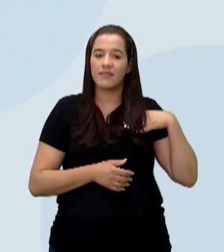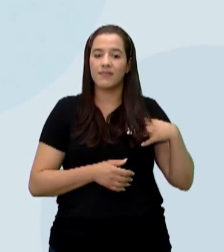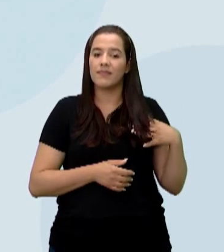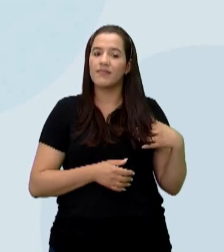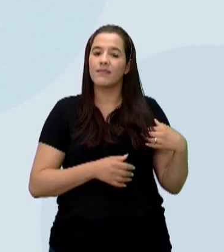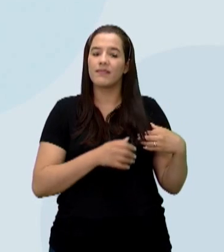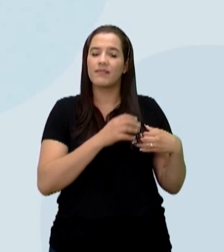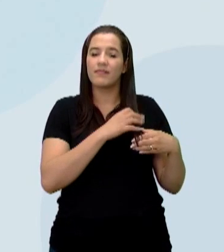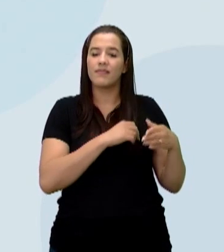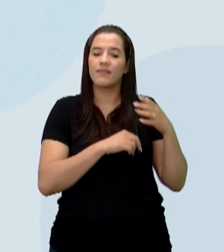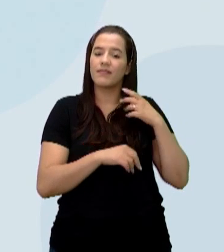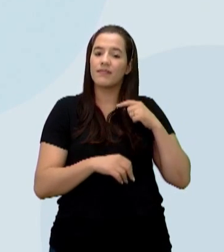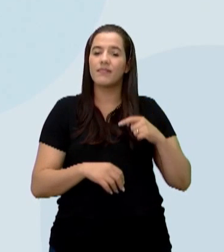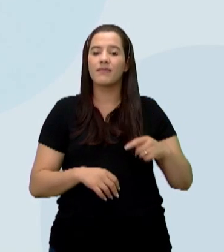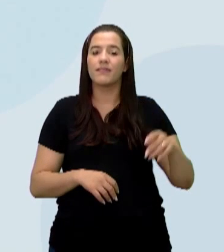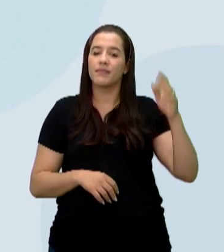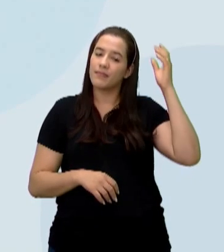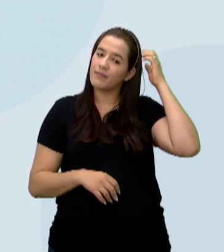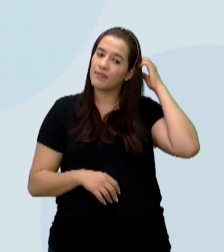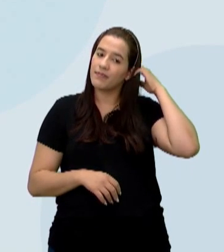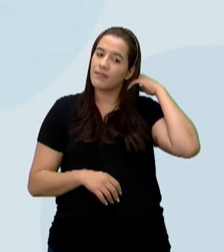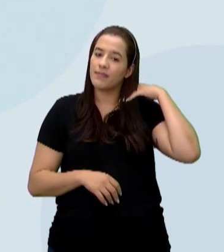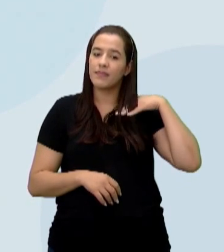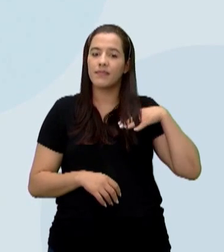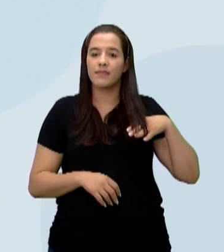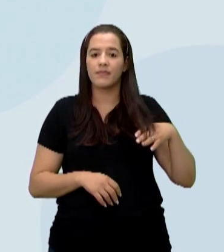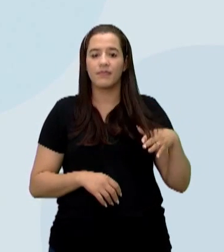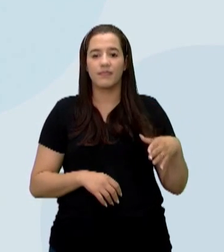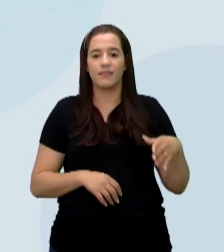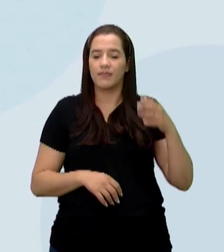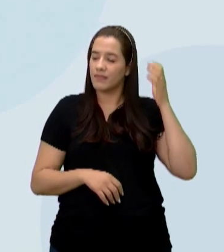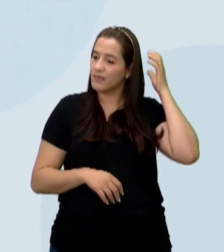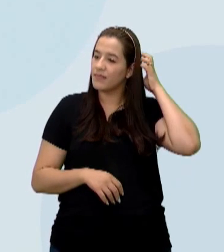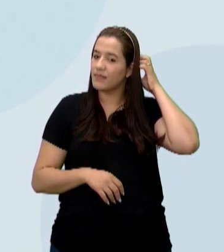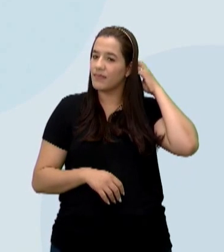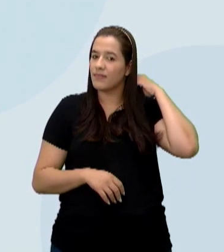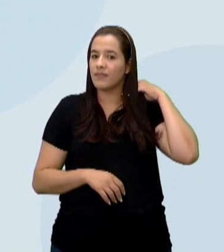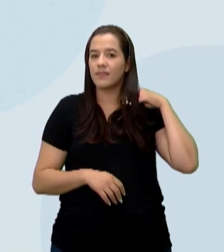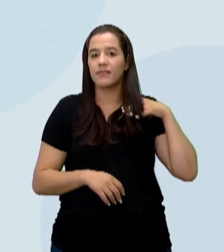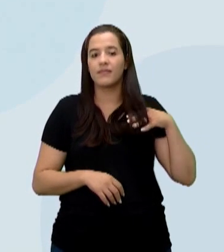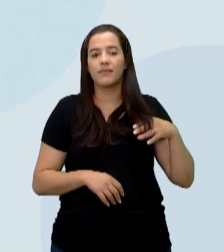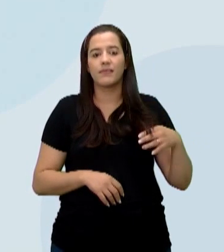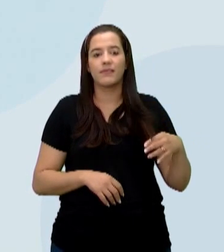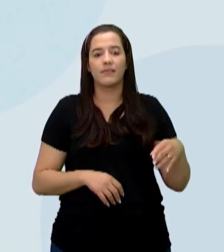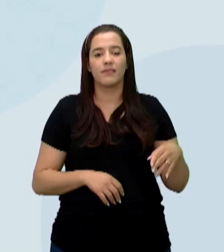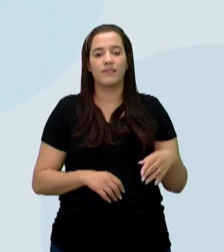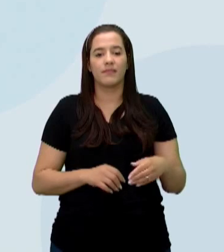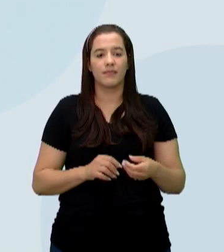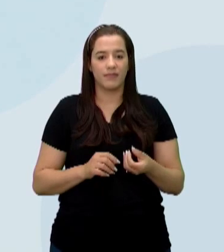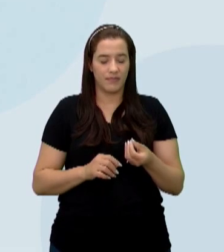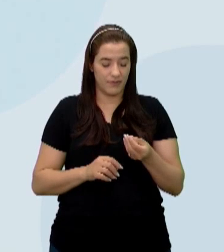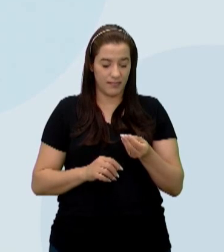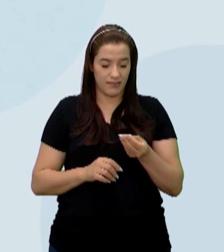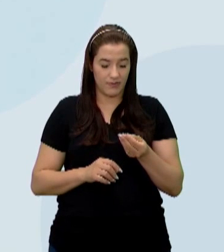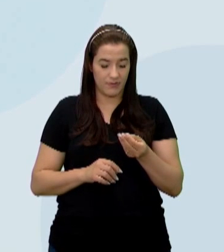deu. E eu, atenciosa que sou... E eu tô segurando, hein? Não tem nem...